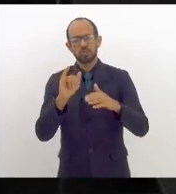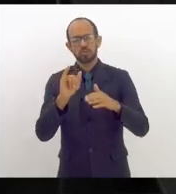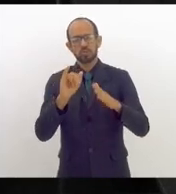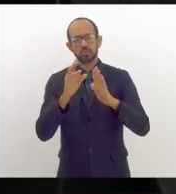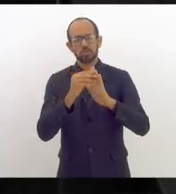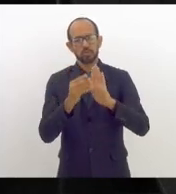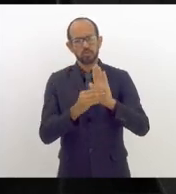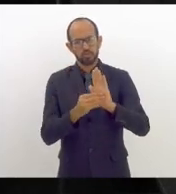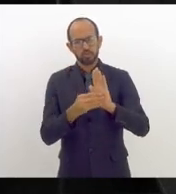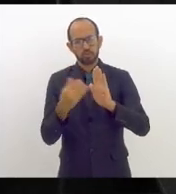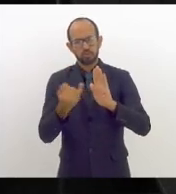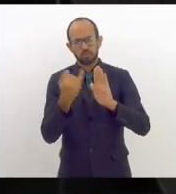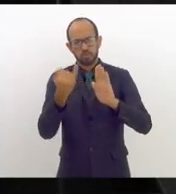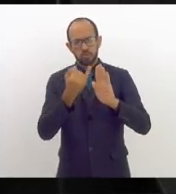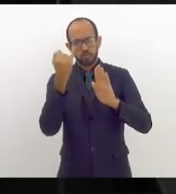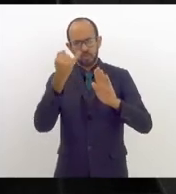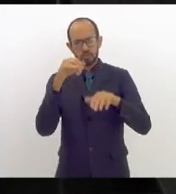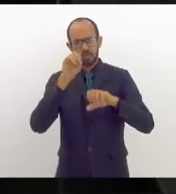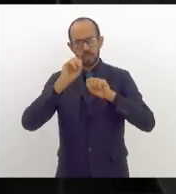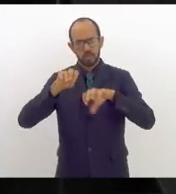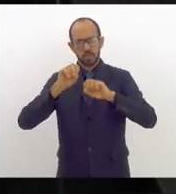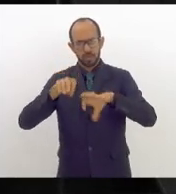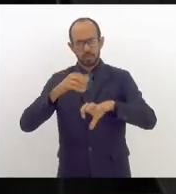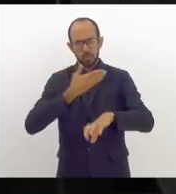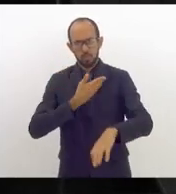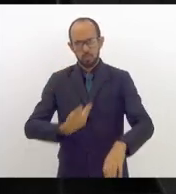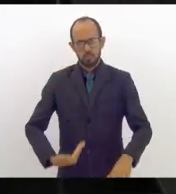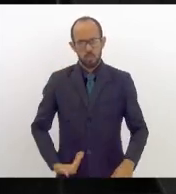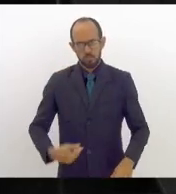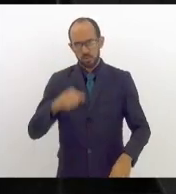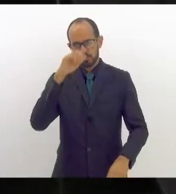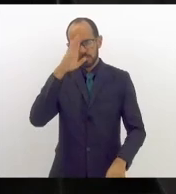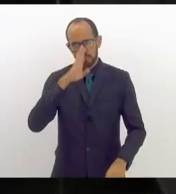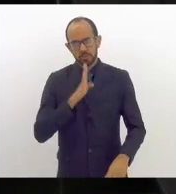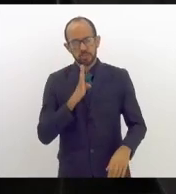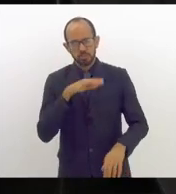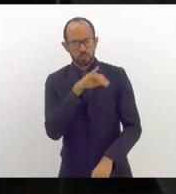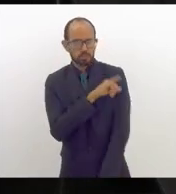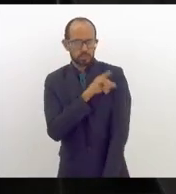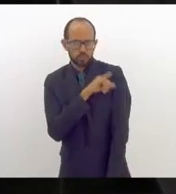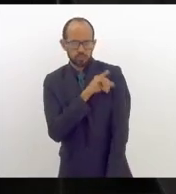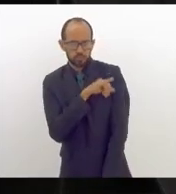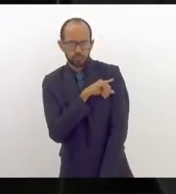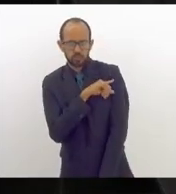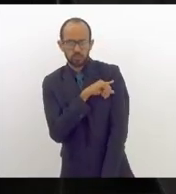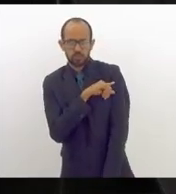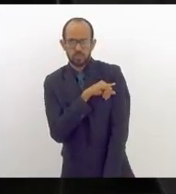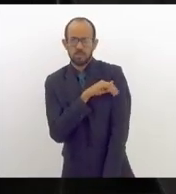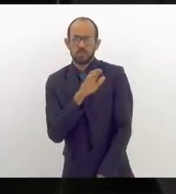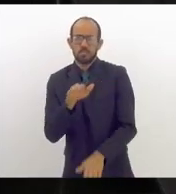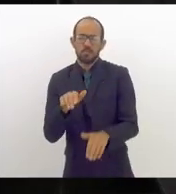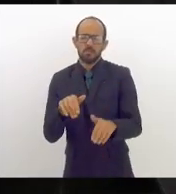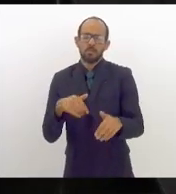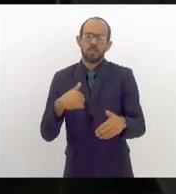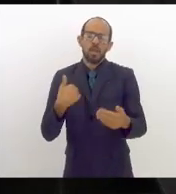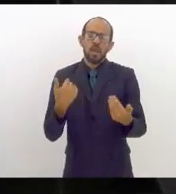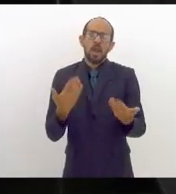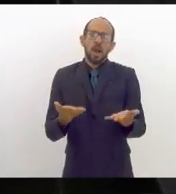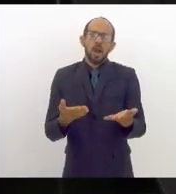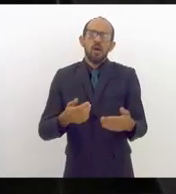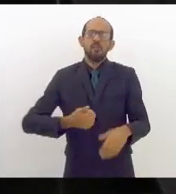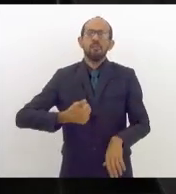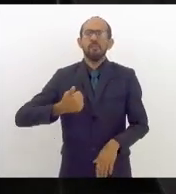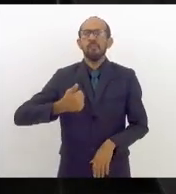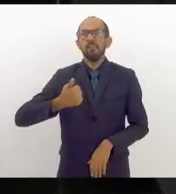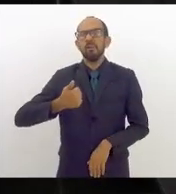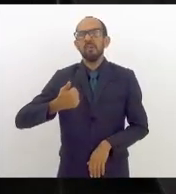históricos para educação pública brasileira e do Rio de Janeiro me refiro em primeiro